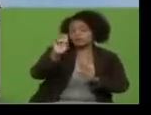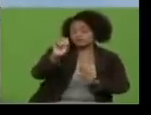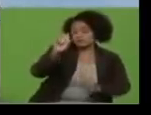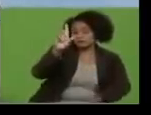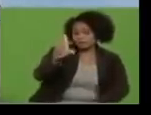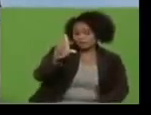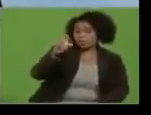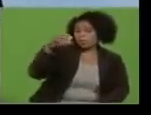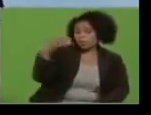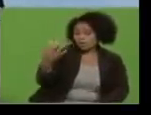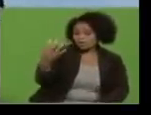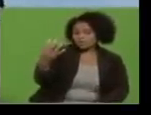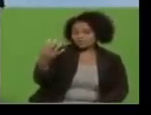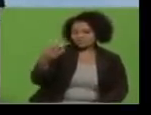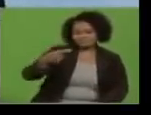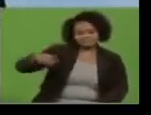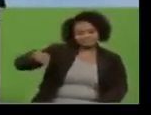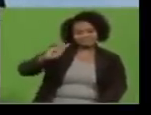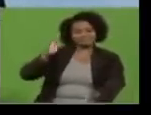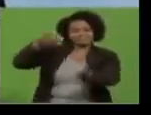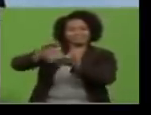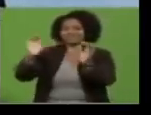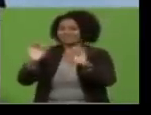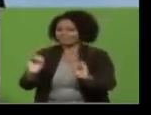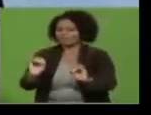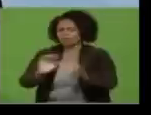vulgarmente conhecido como lockdown.